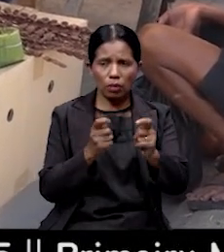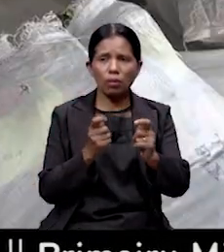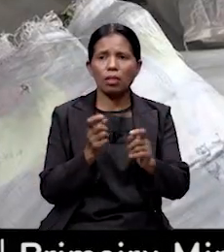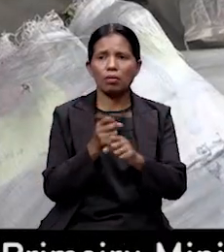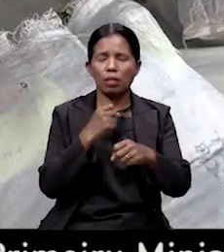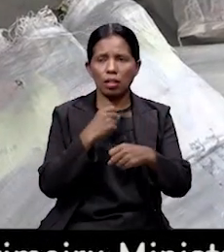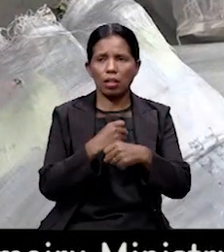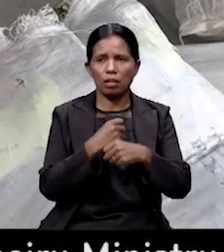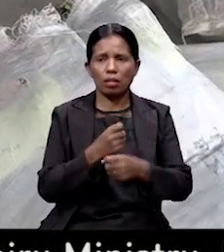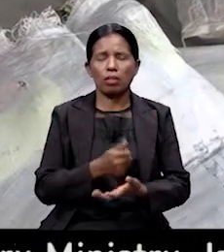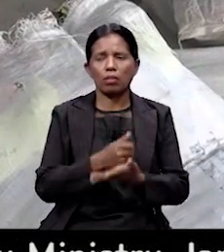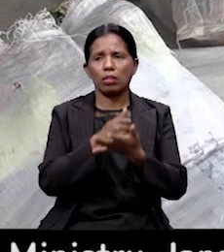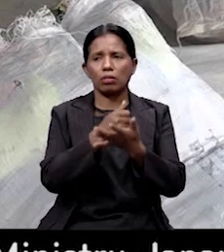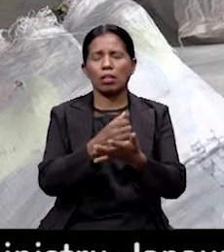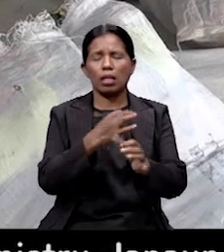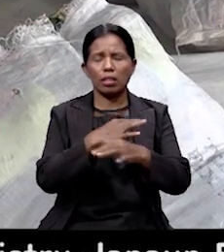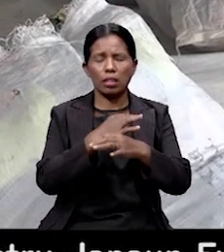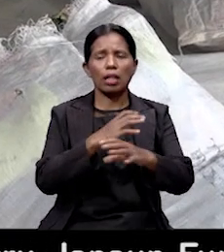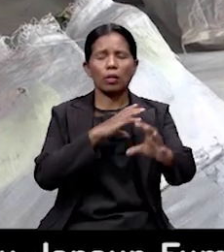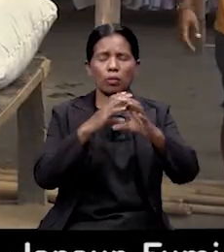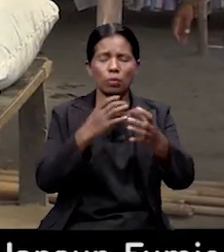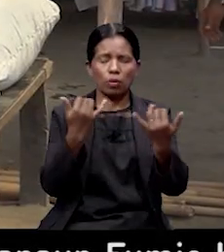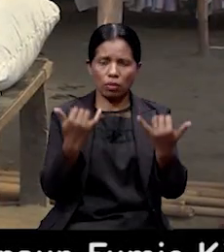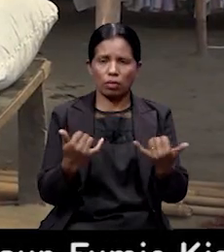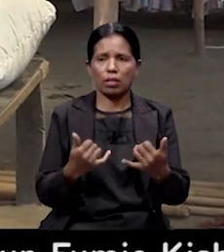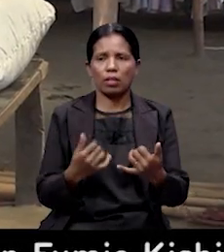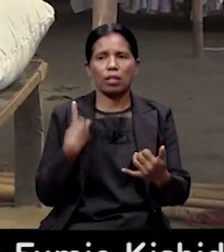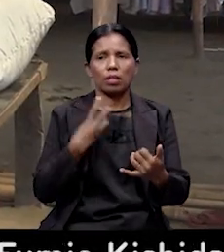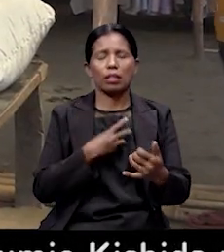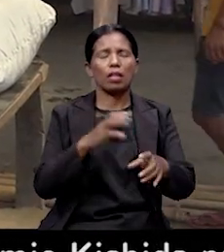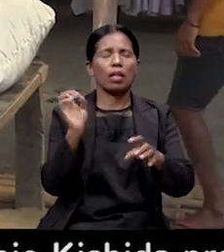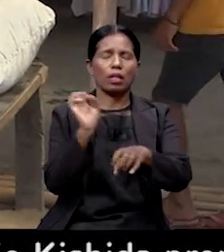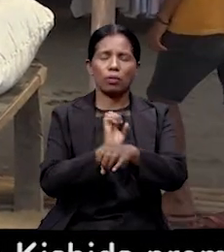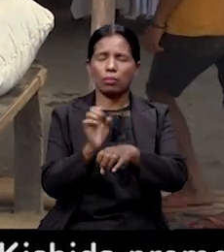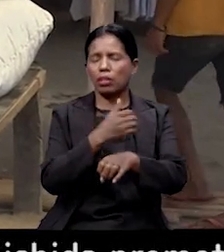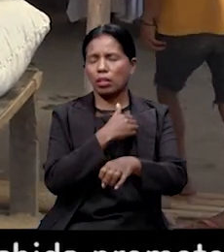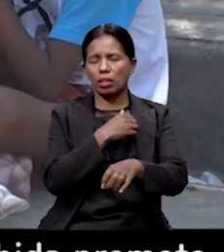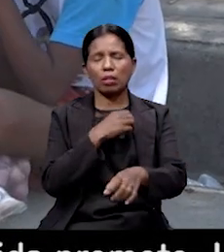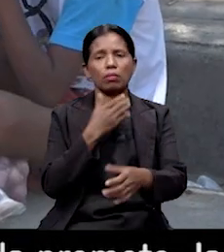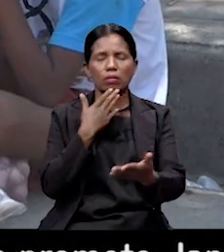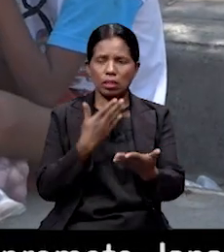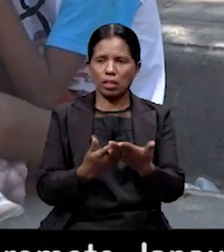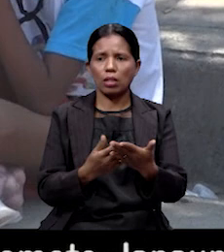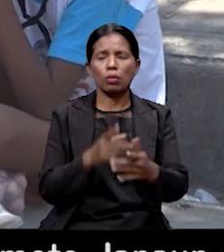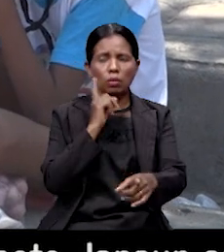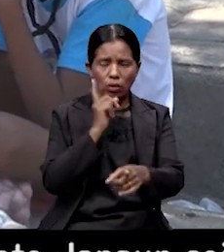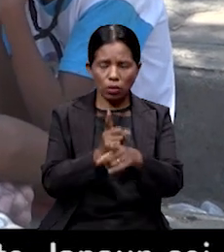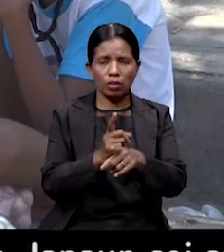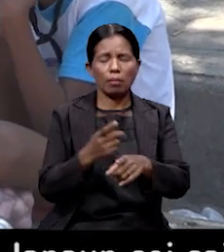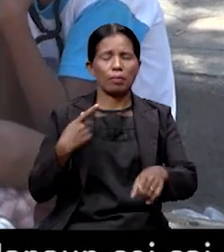de forma maneira atu recupera a economia, mas tohin loron, e tá na economia se dá o estável. Turulos Parlamento Nacional no